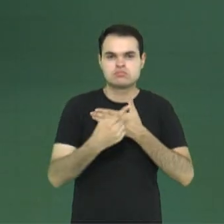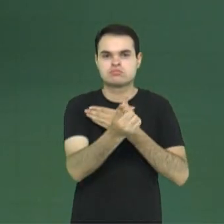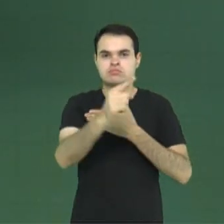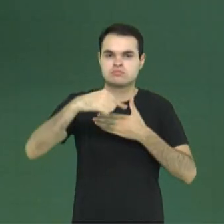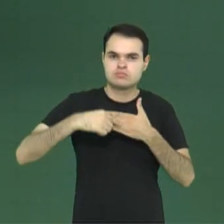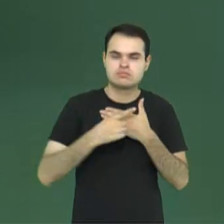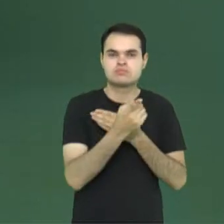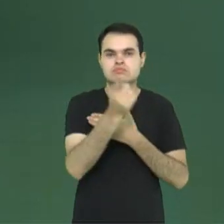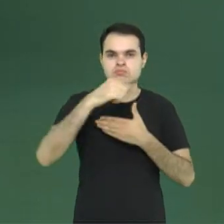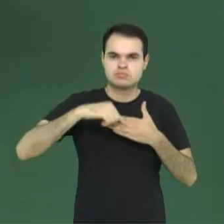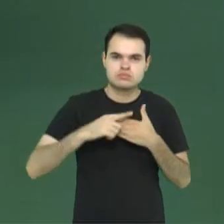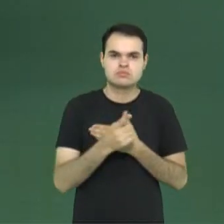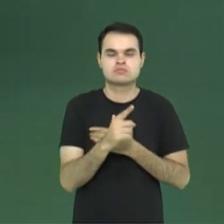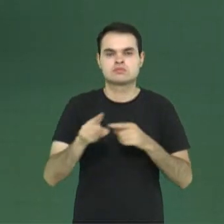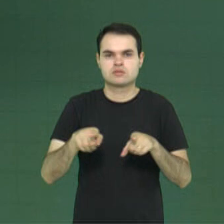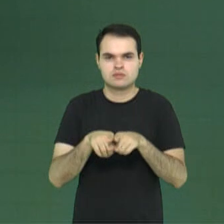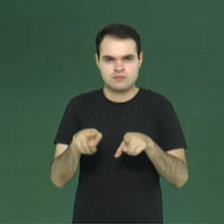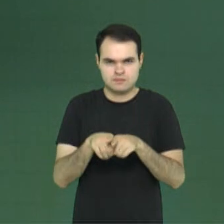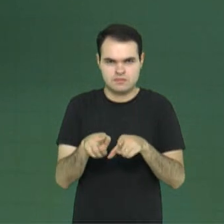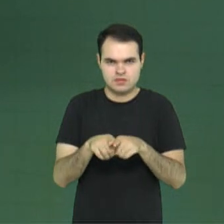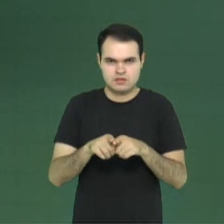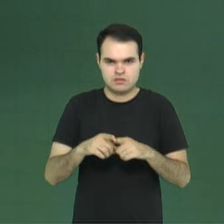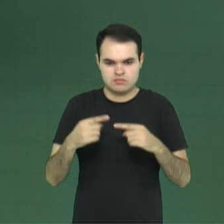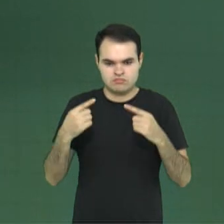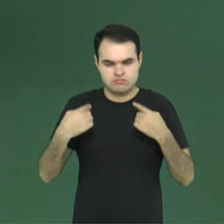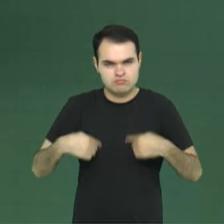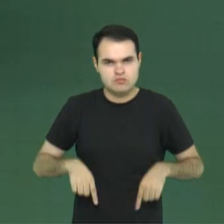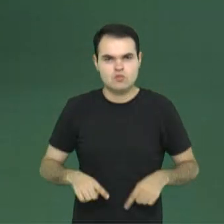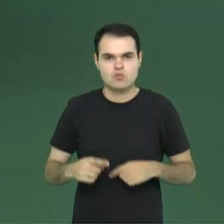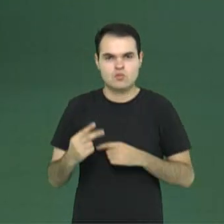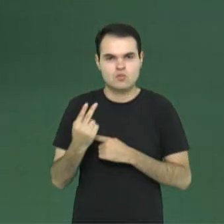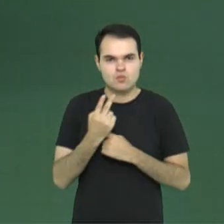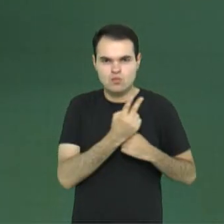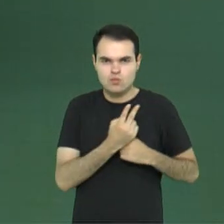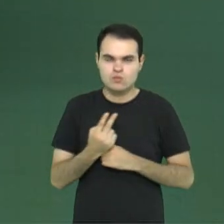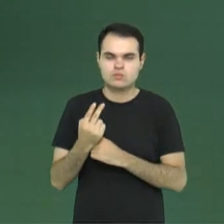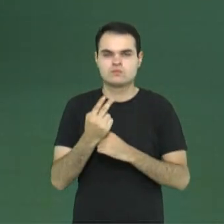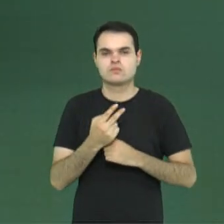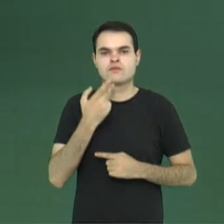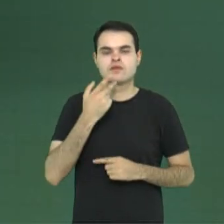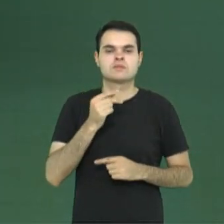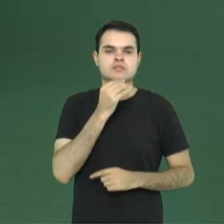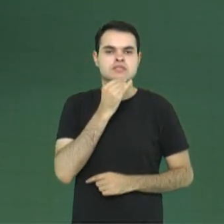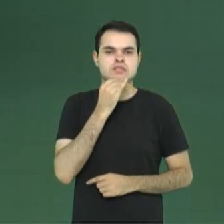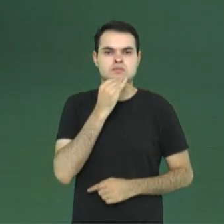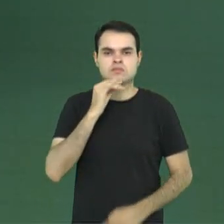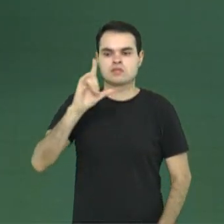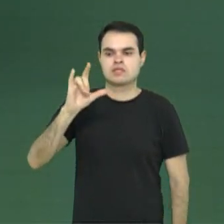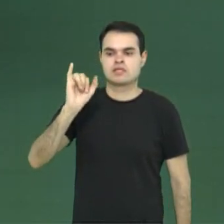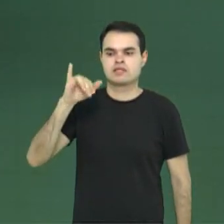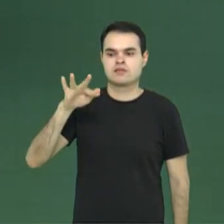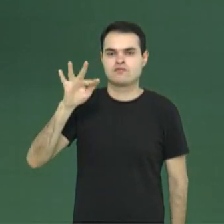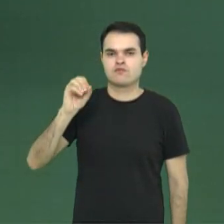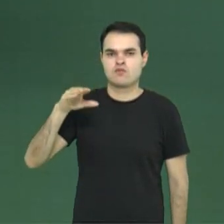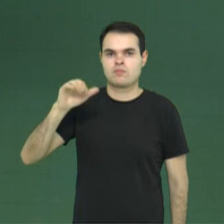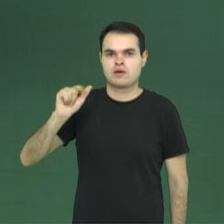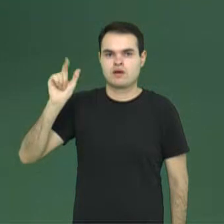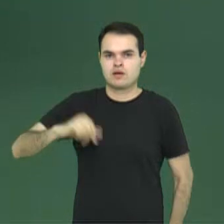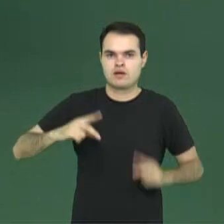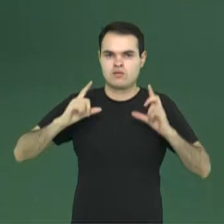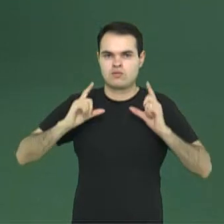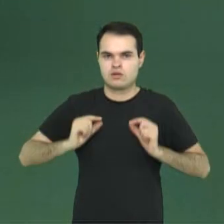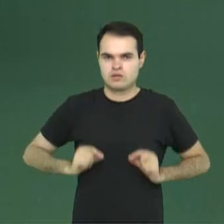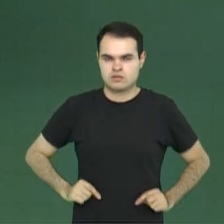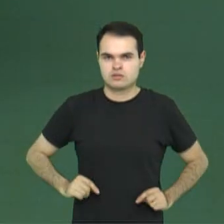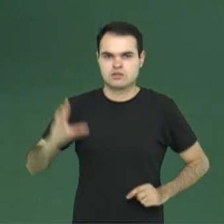rede imune ali também no nosso organismo. Tá? Então, quando eu falo, por exemplo, em um linfoma, seria um câncer relacionado ao